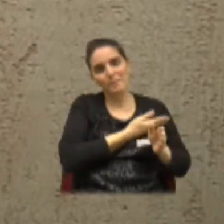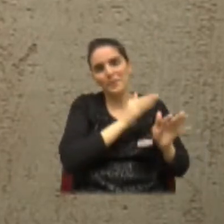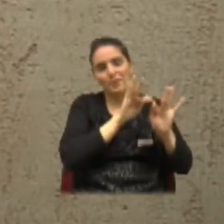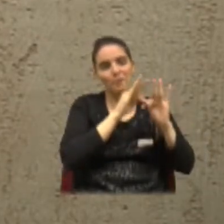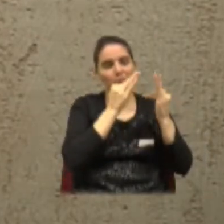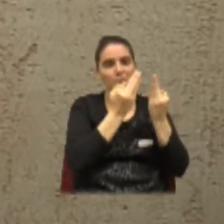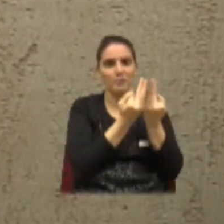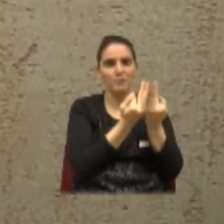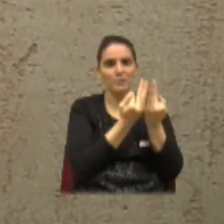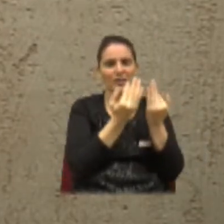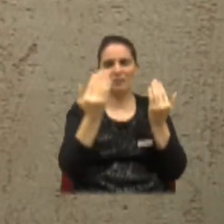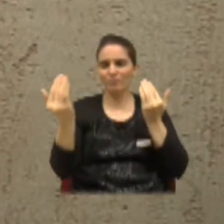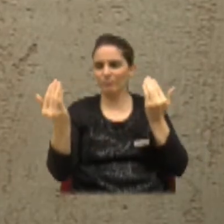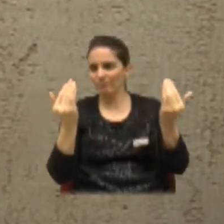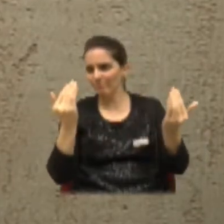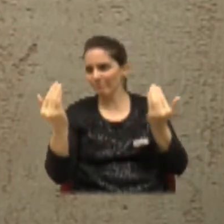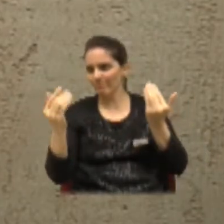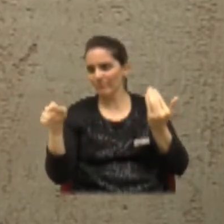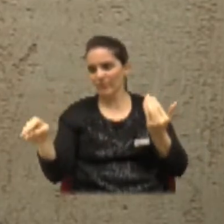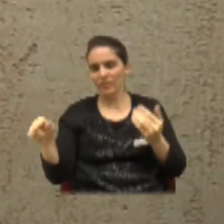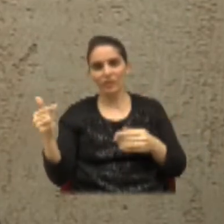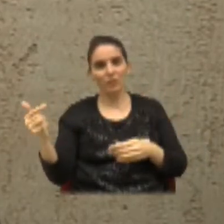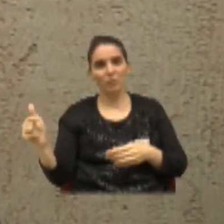fazer a comparação dentro de casa.